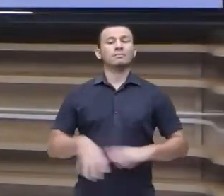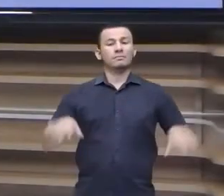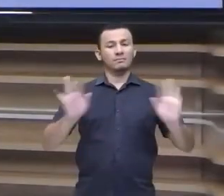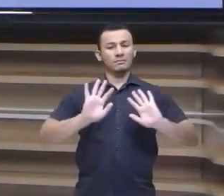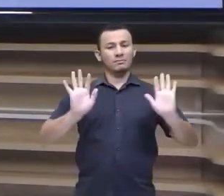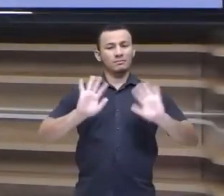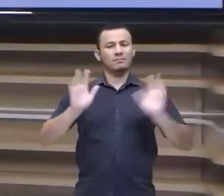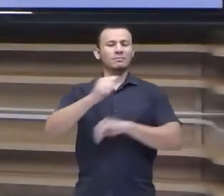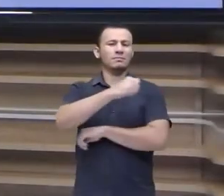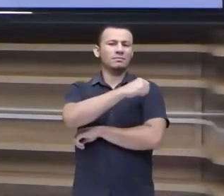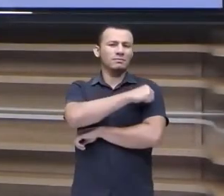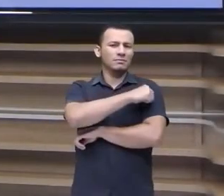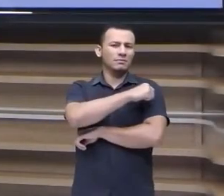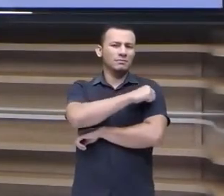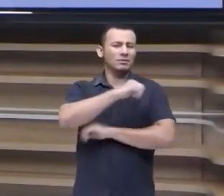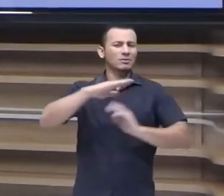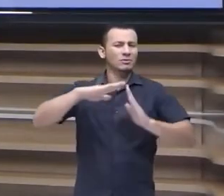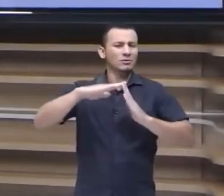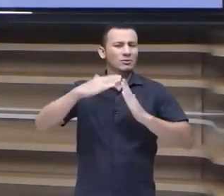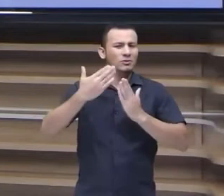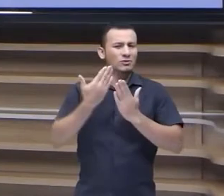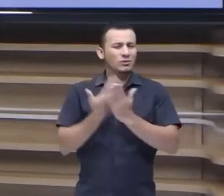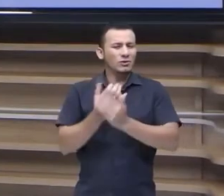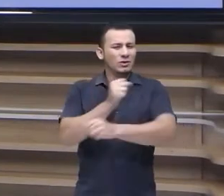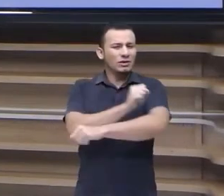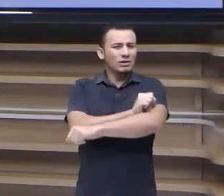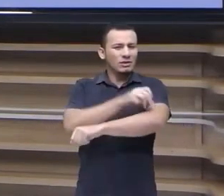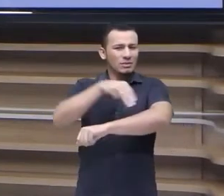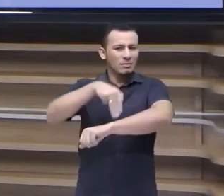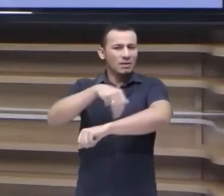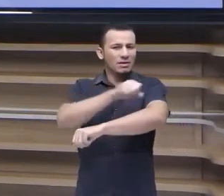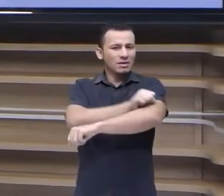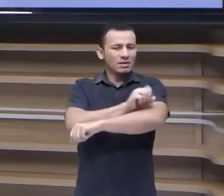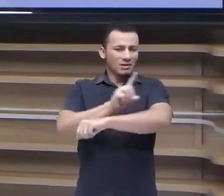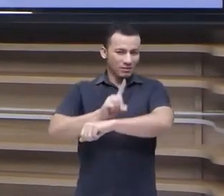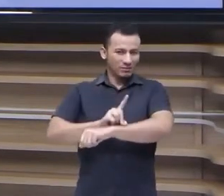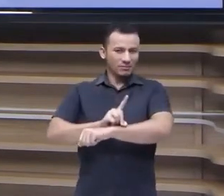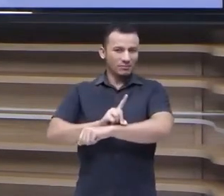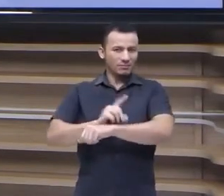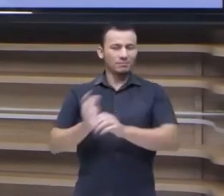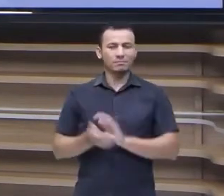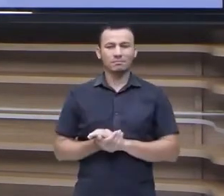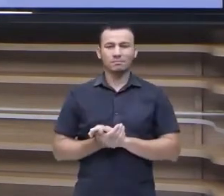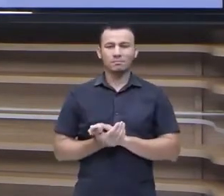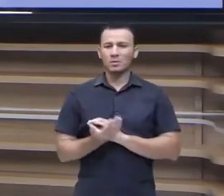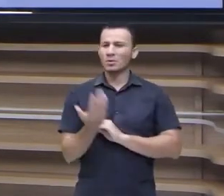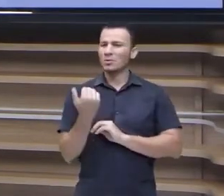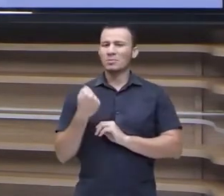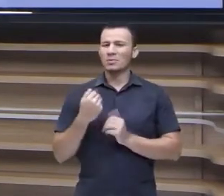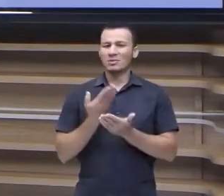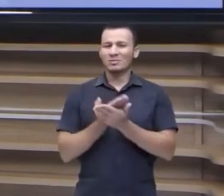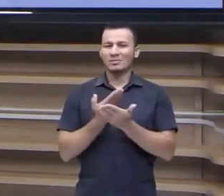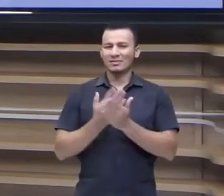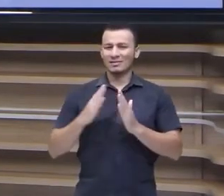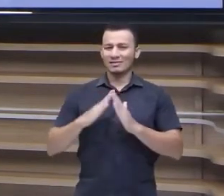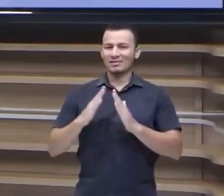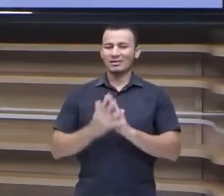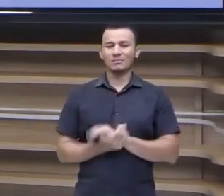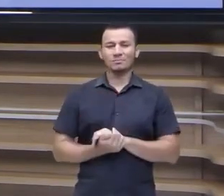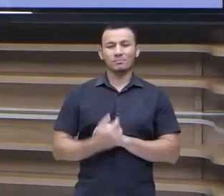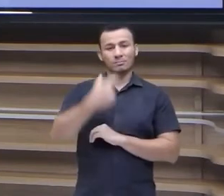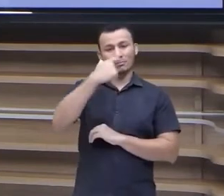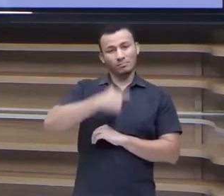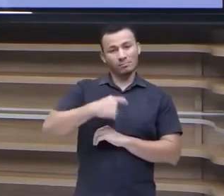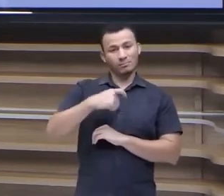queridos alunos da rede municipal e estadual de ensino. Vamos para mais uma aula em casa. Sou a professora Ana